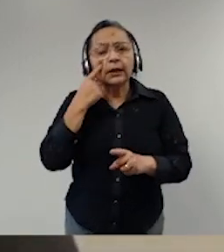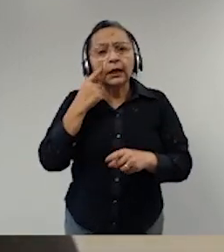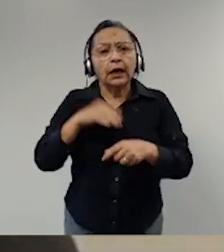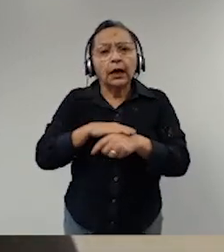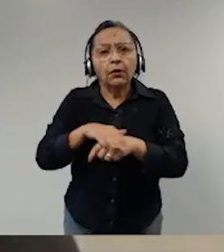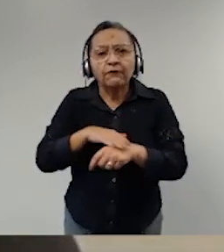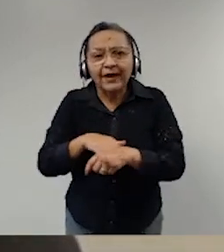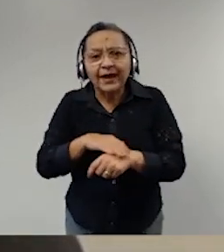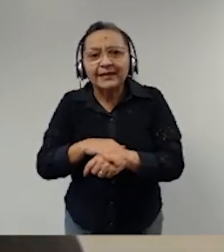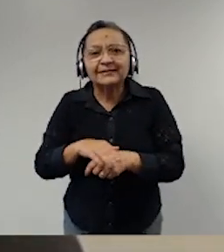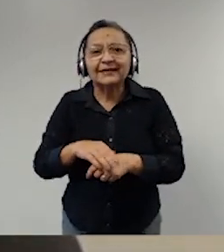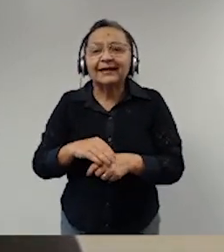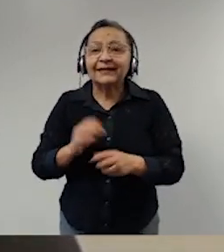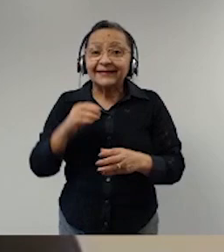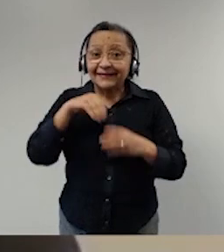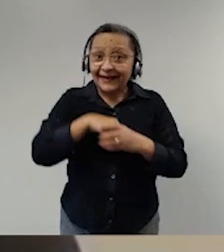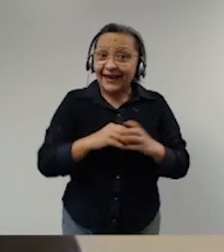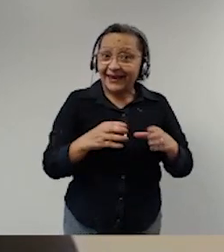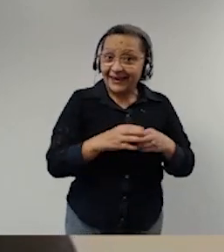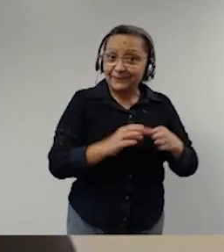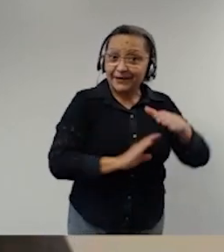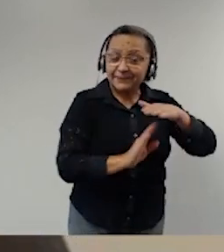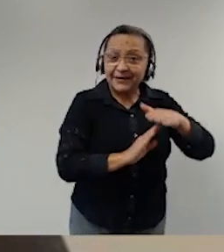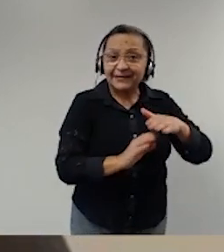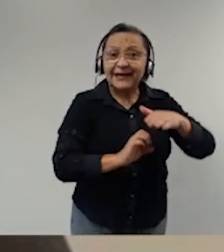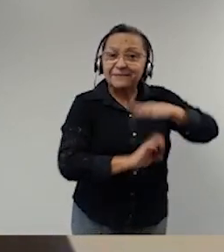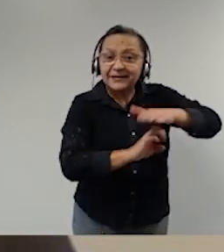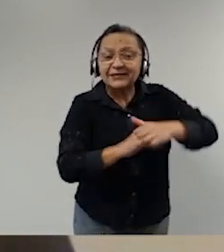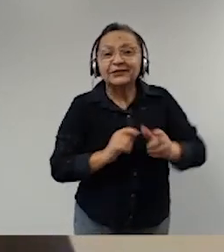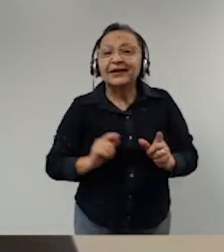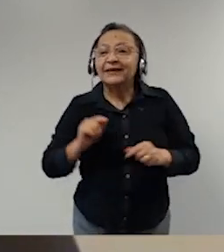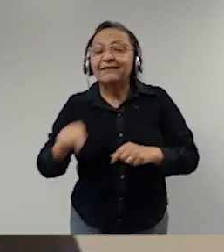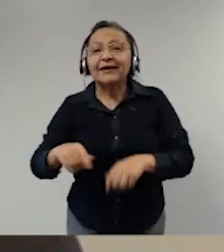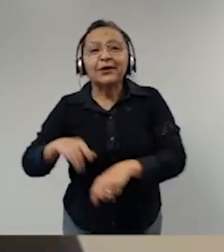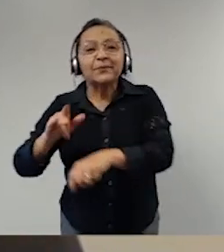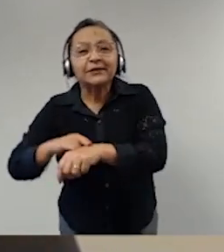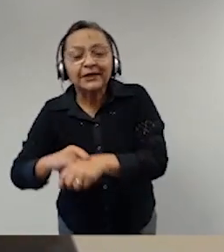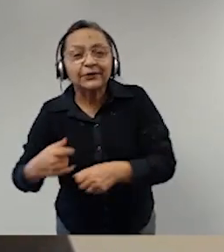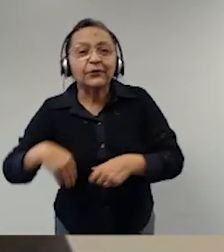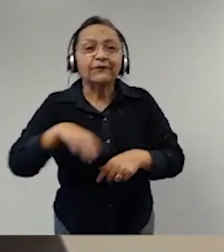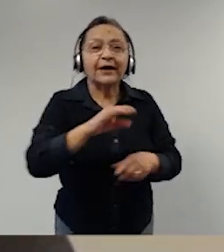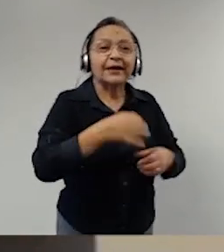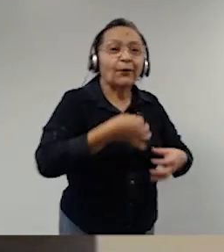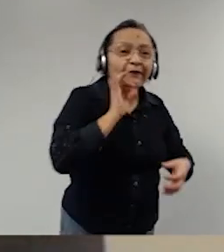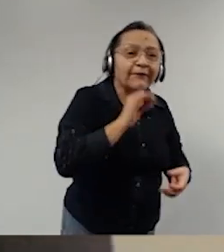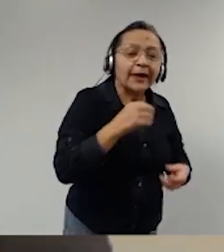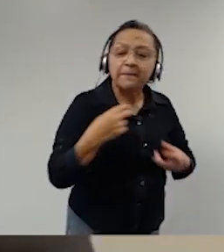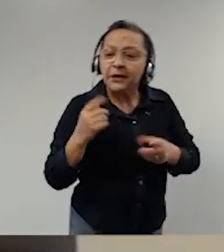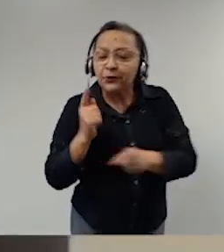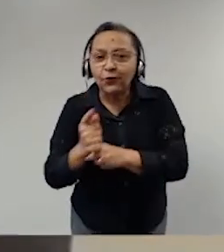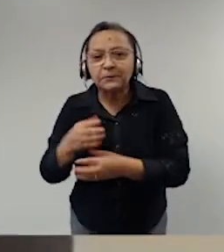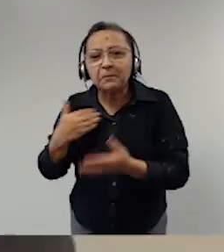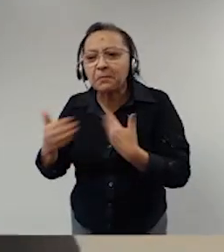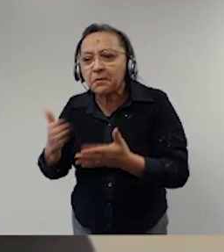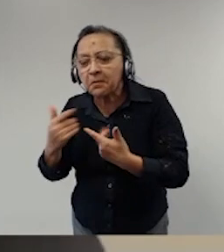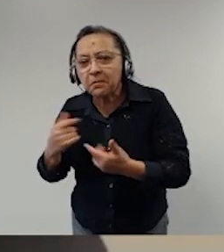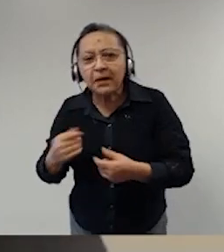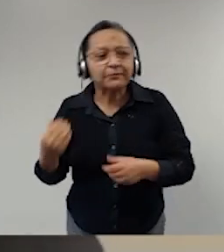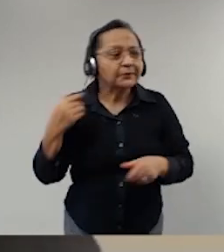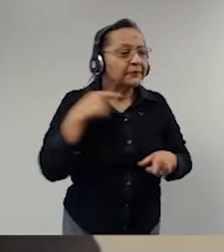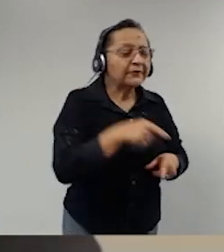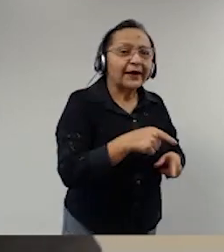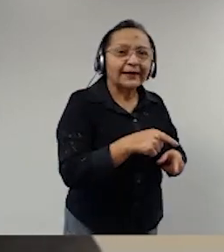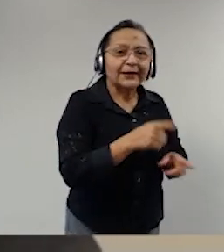do café, a conversa de corredor, são absolutamente essenciais para manter o espírito da equipa e